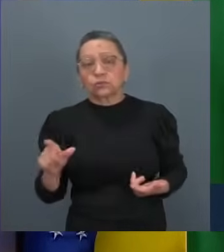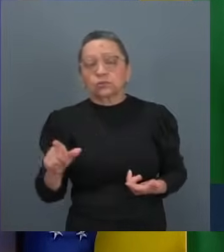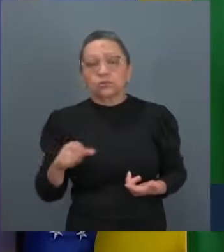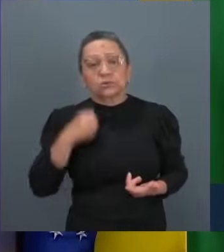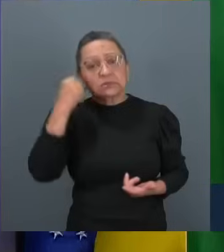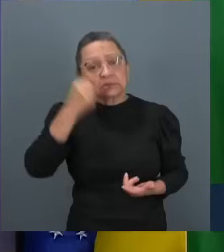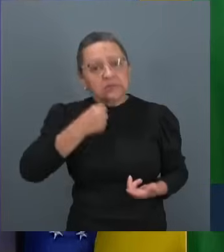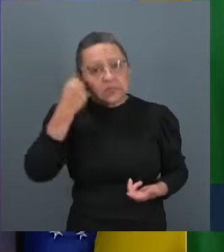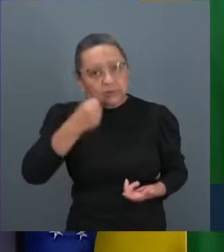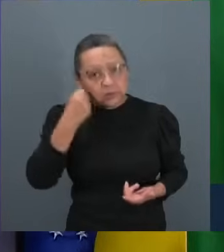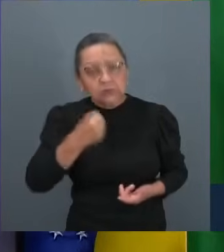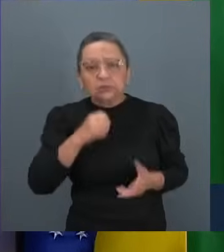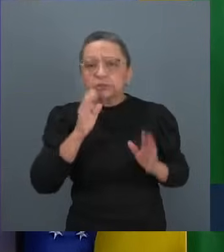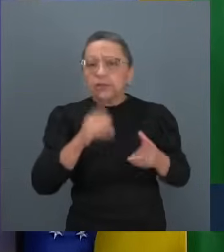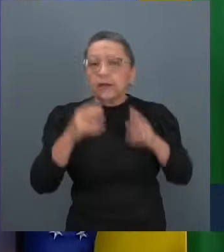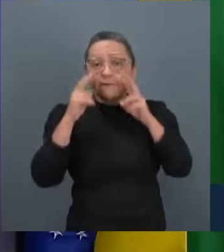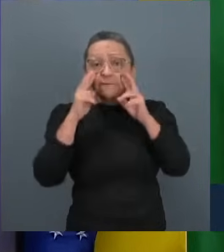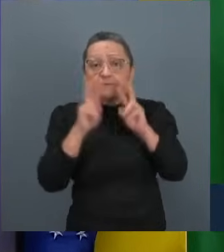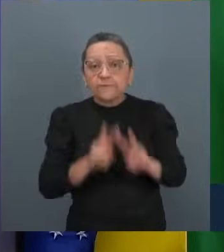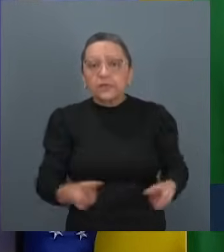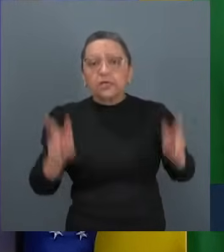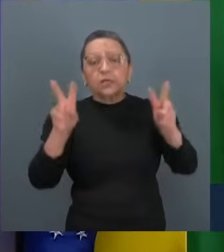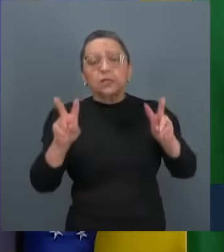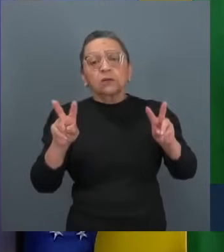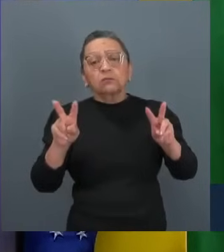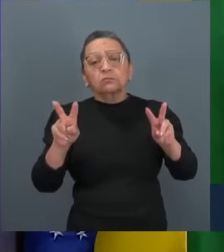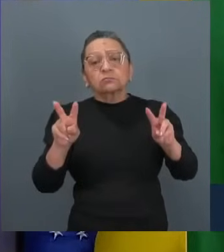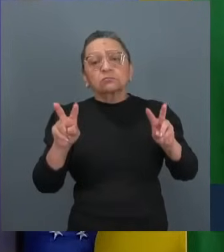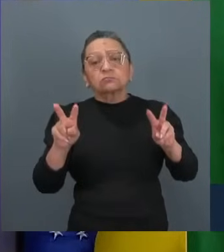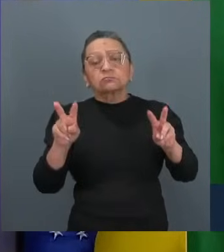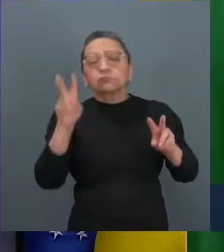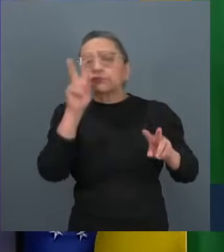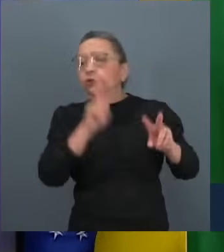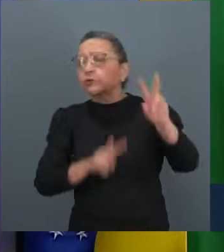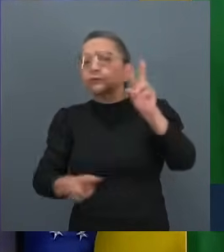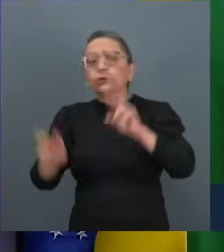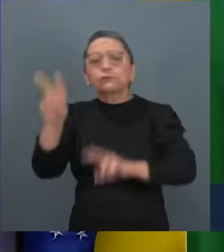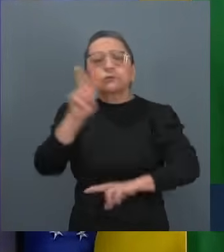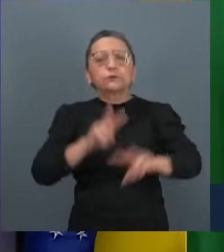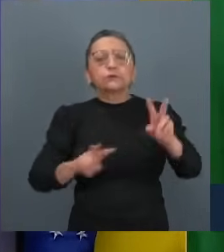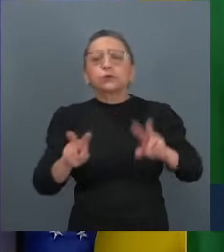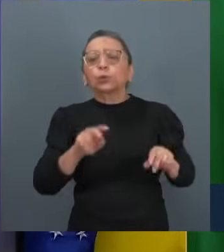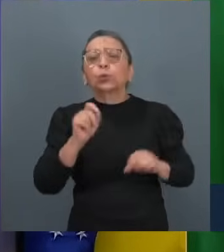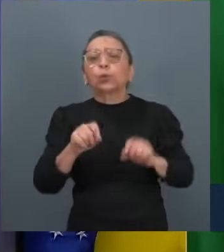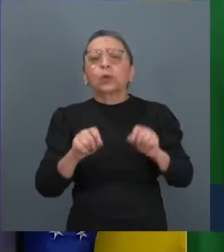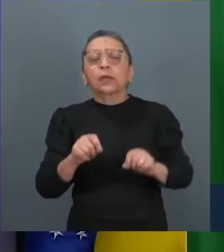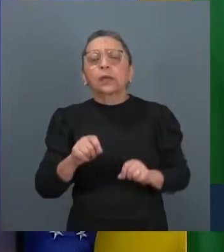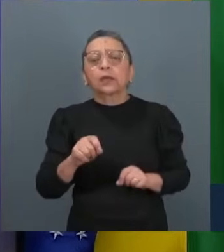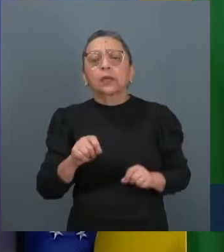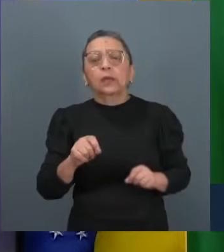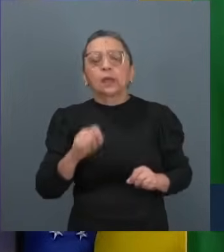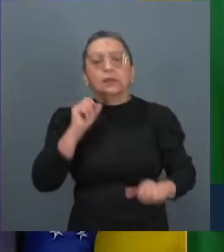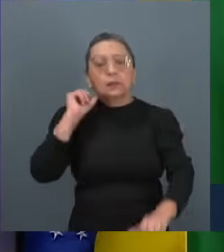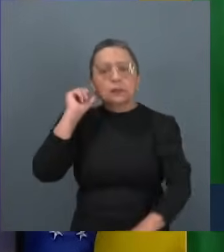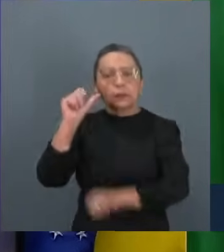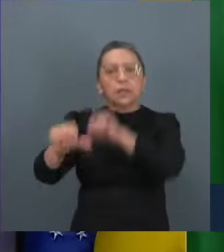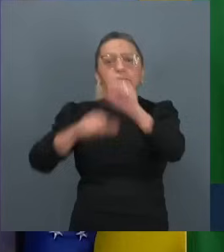que assistiram de camarote o Brasil se